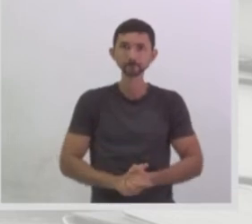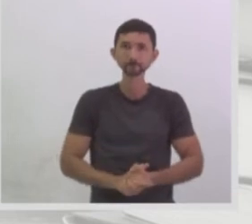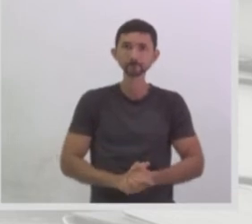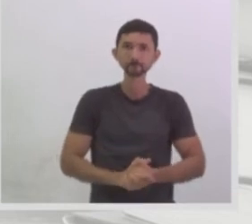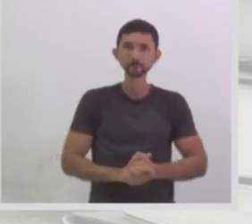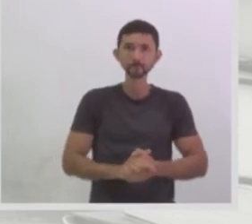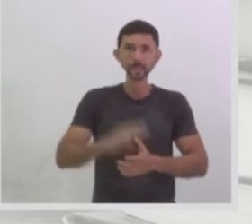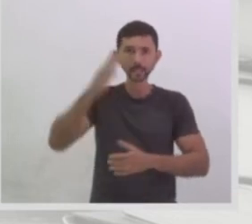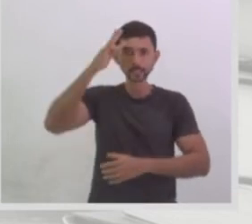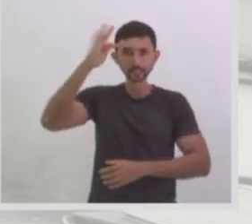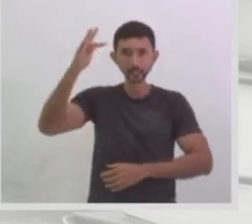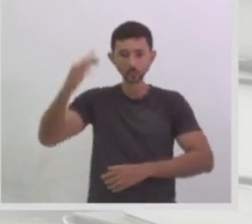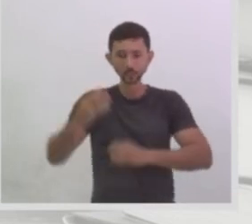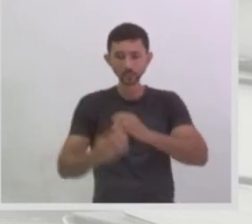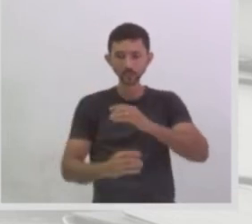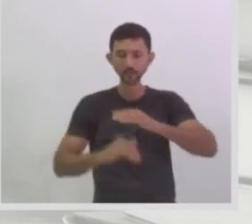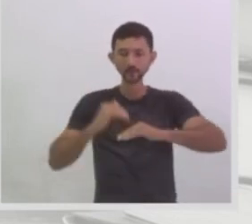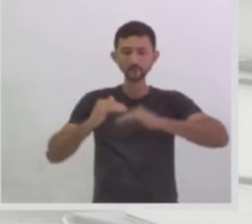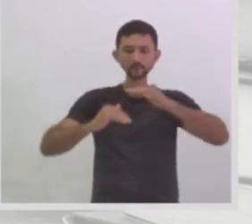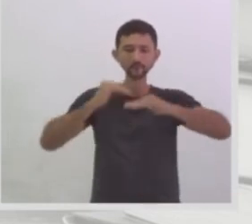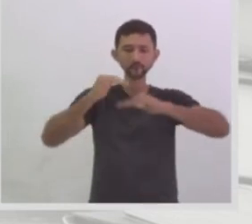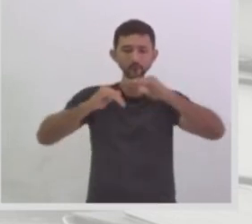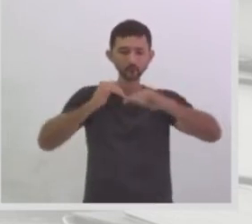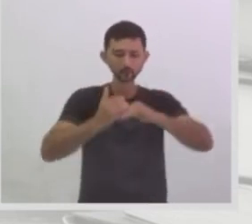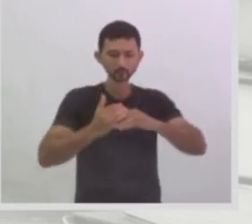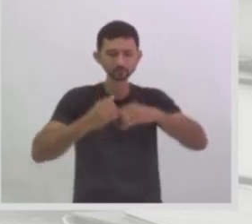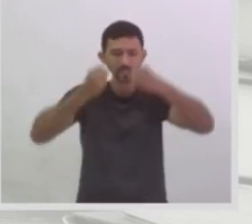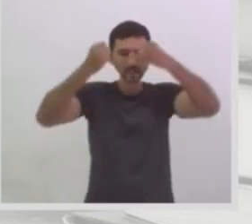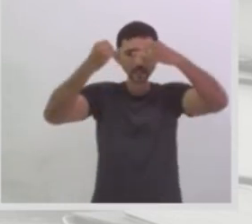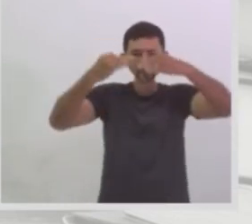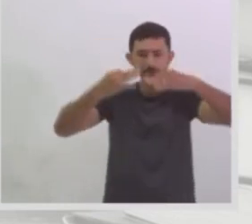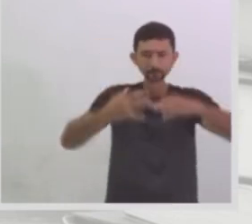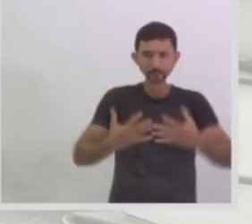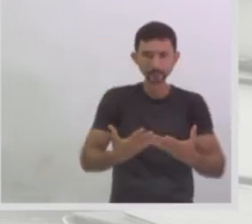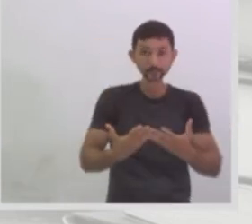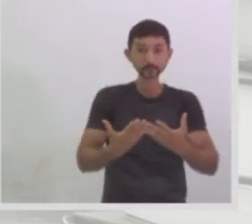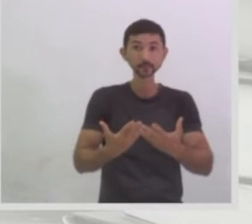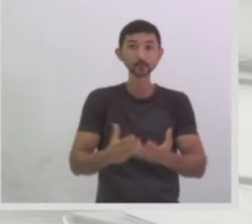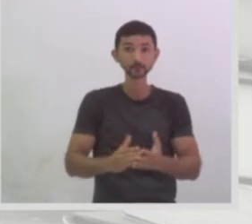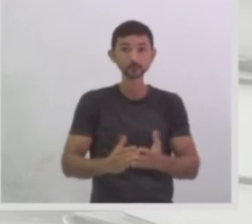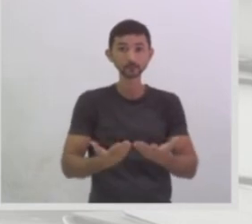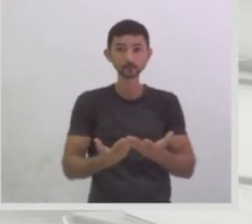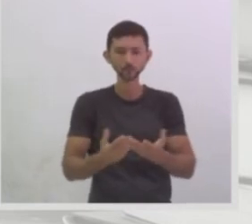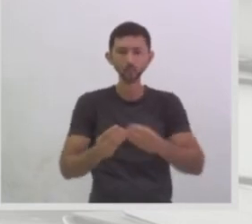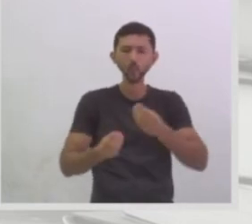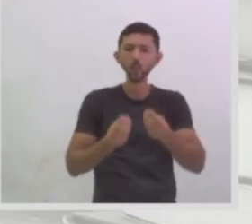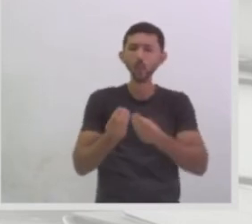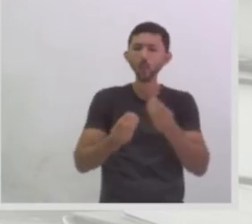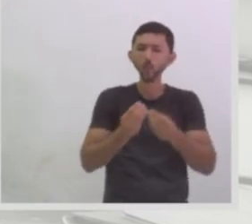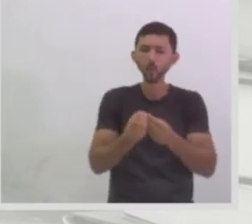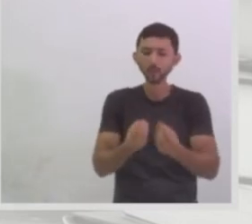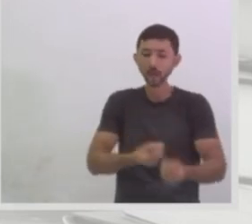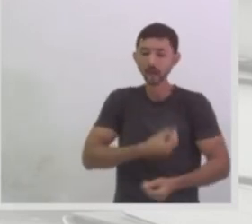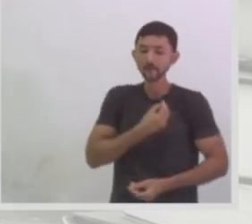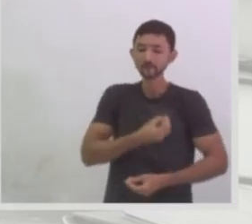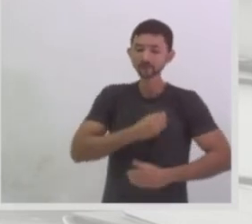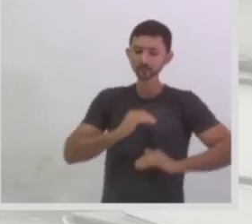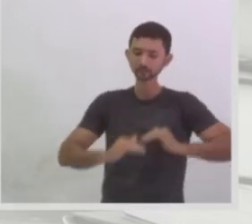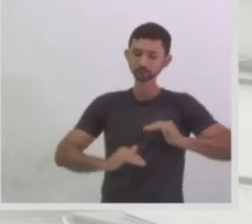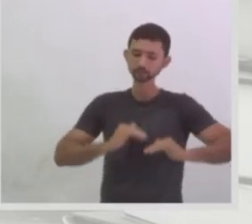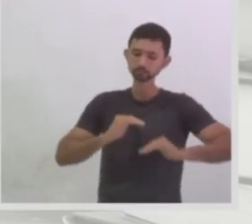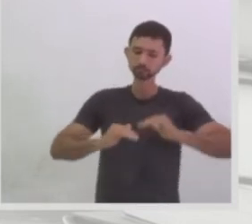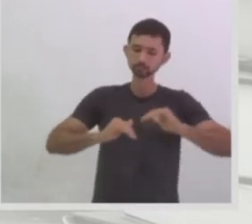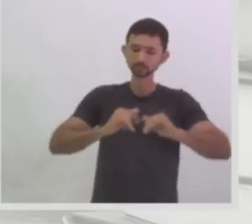A teoria evolucionista é a explicação mais completa que temos sobre a forma como a vida, as